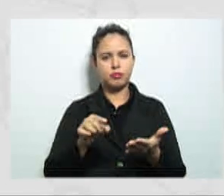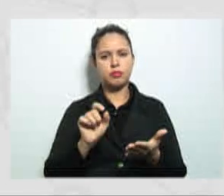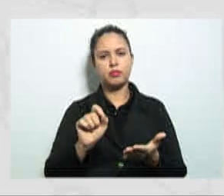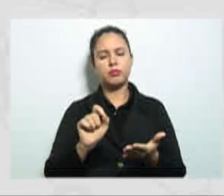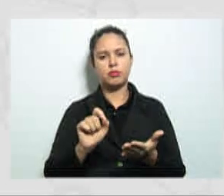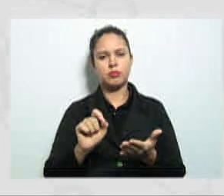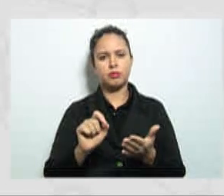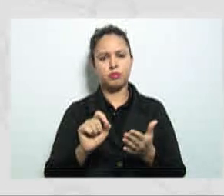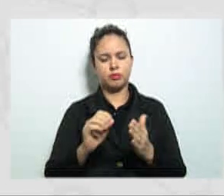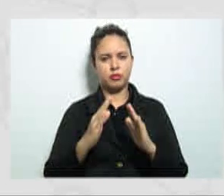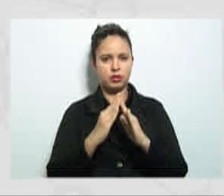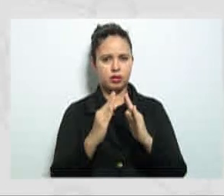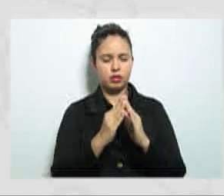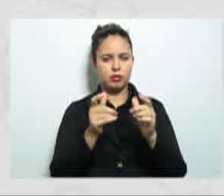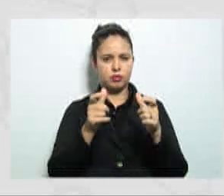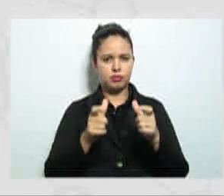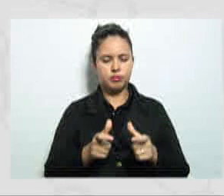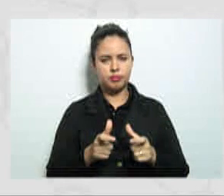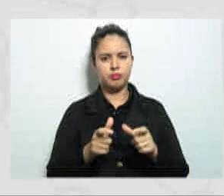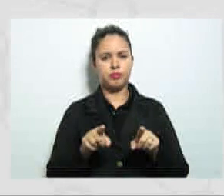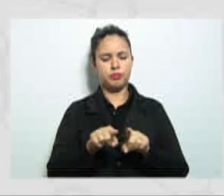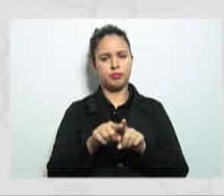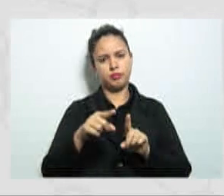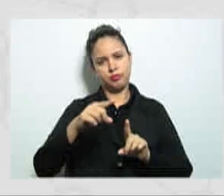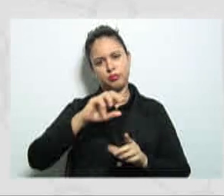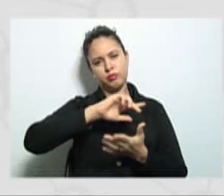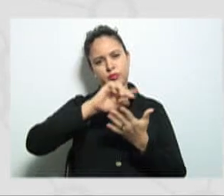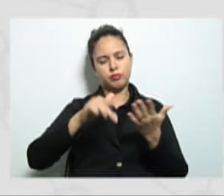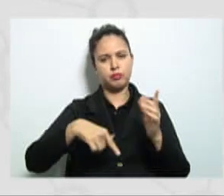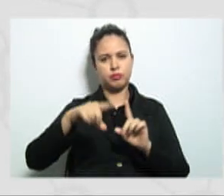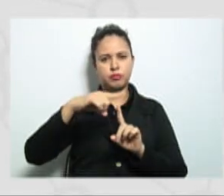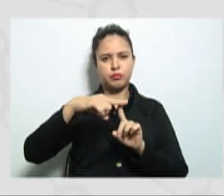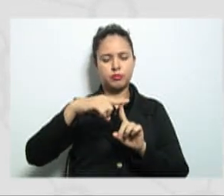em um lugar, são vários tipos de declaração.